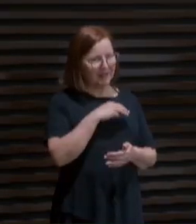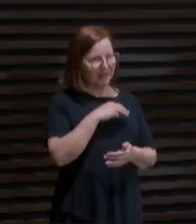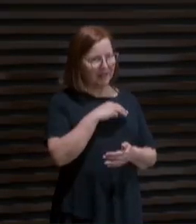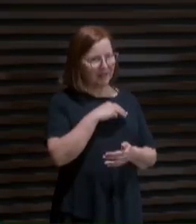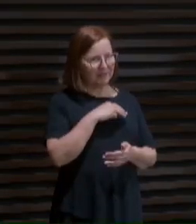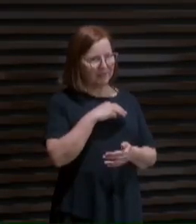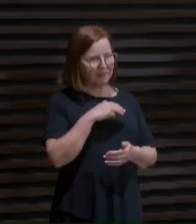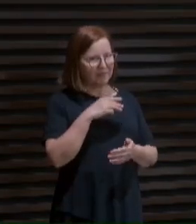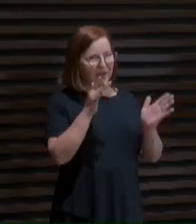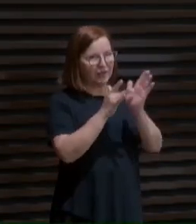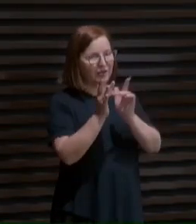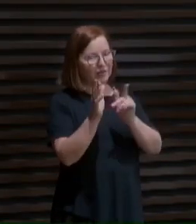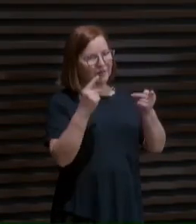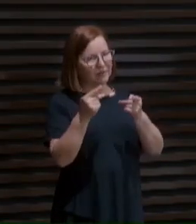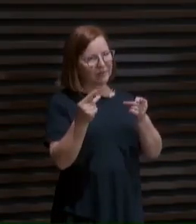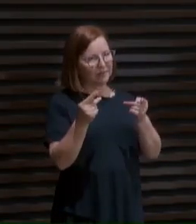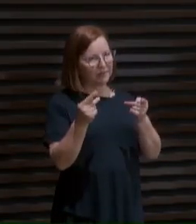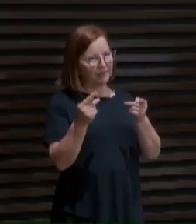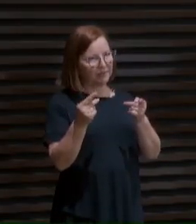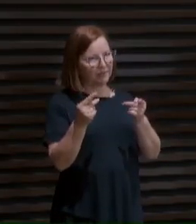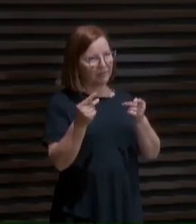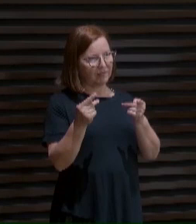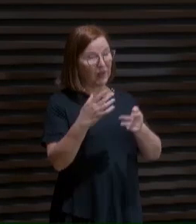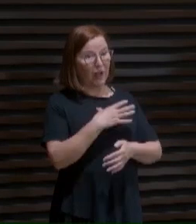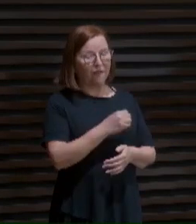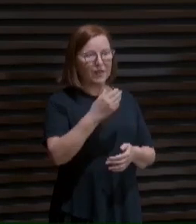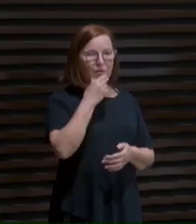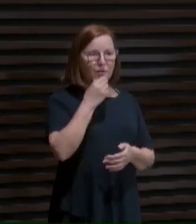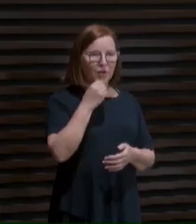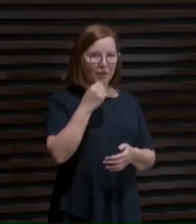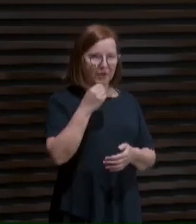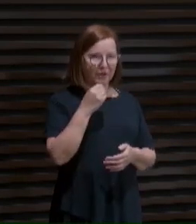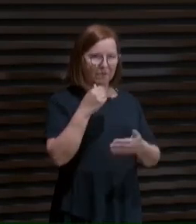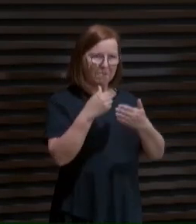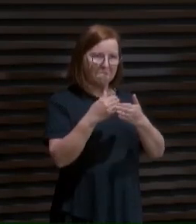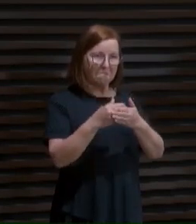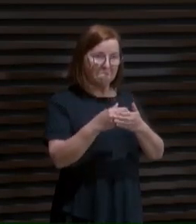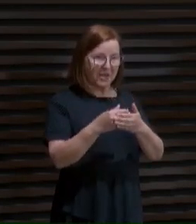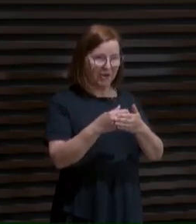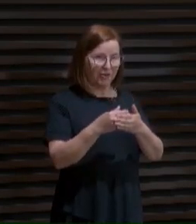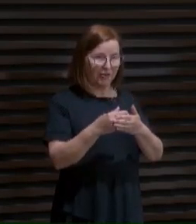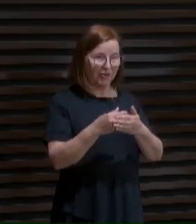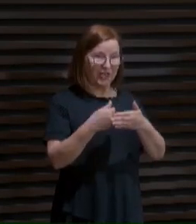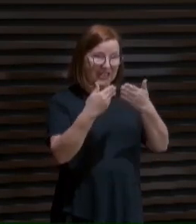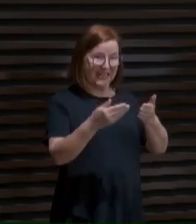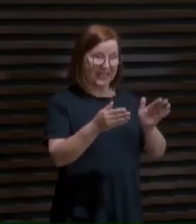Disse-lhe Jesus: o Filho do Homem está para ser entregue nas mãos dos